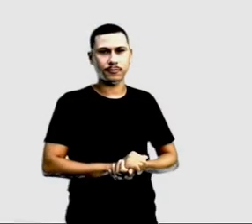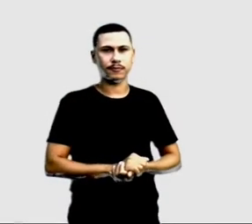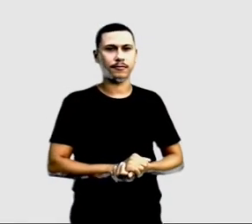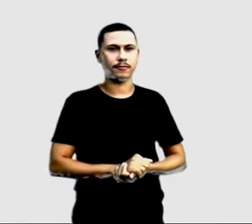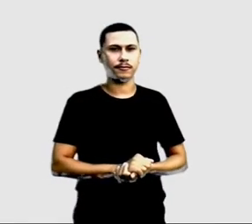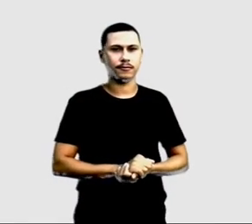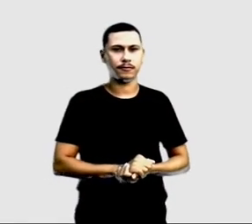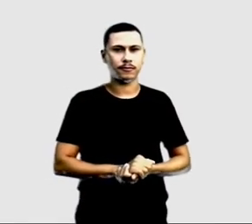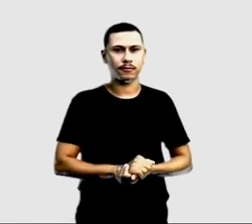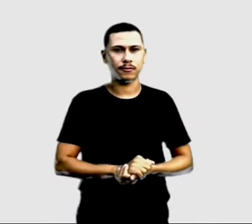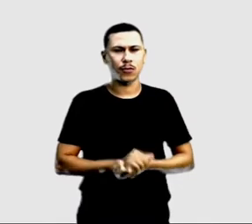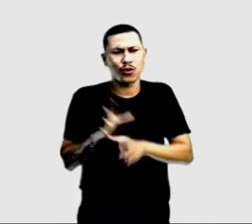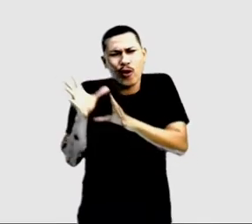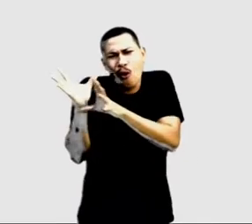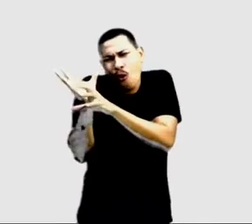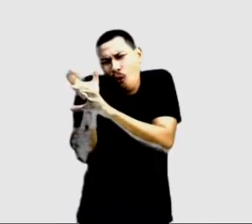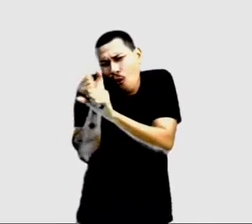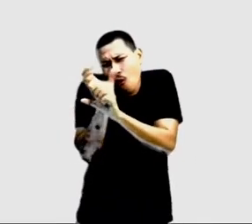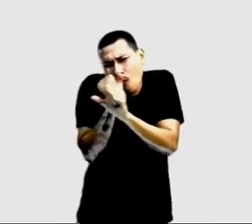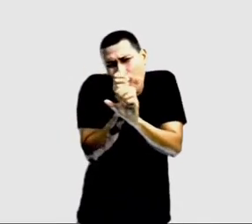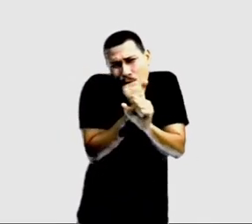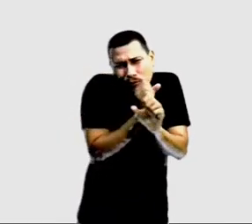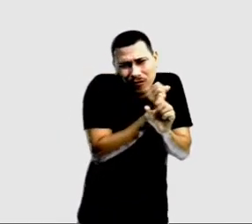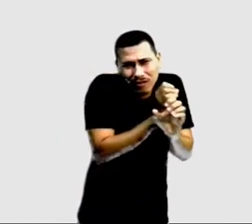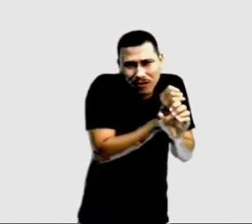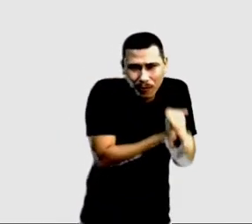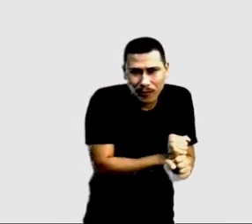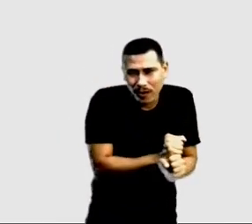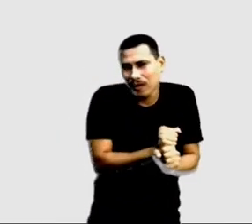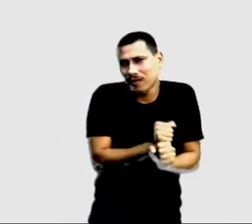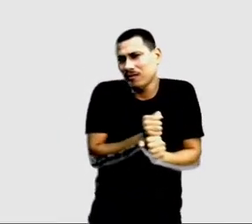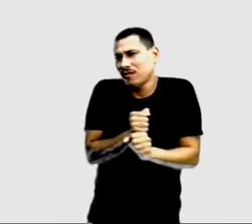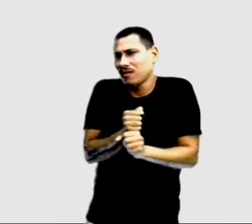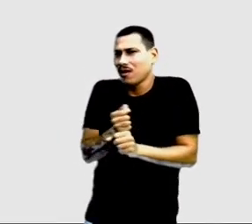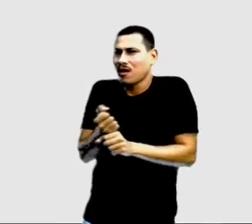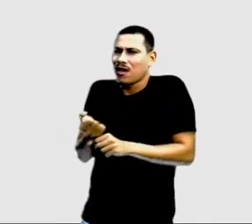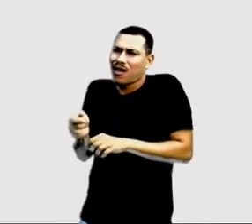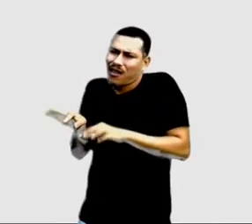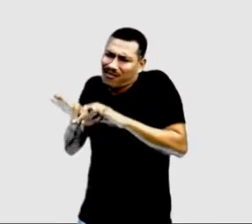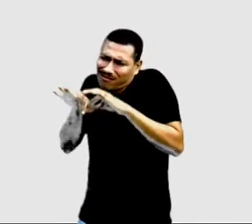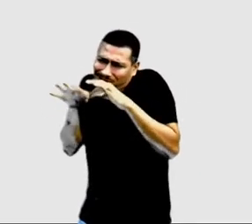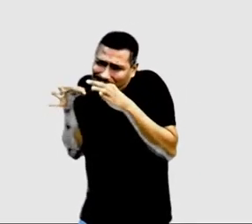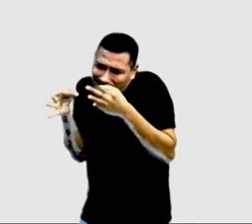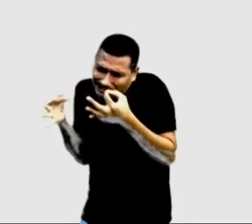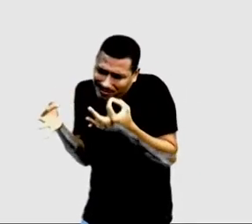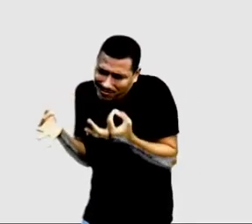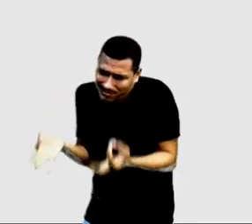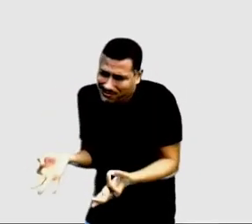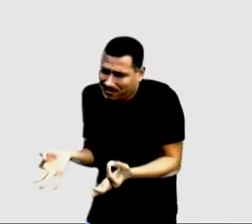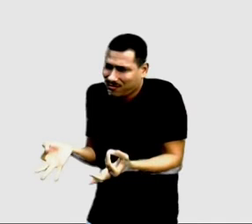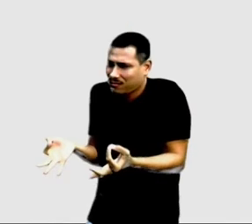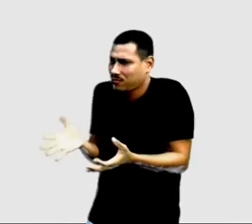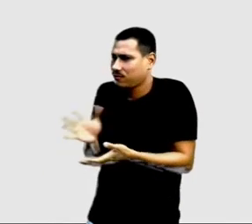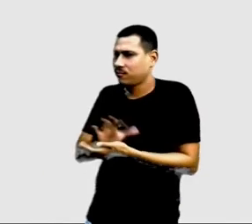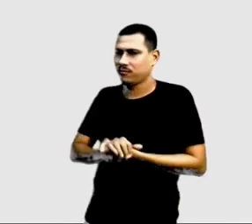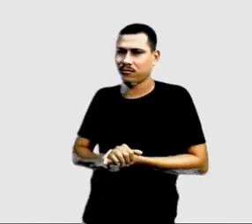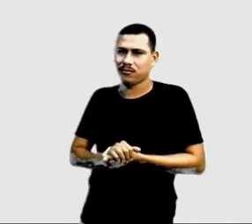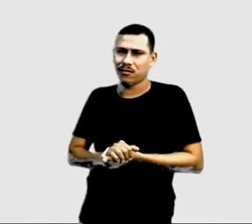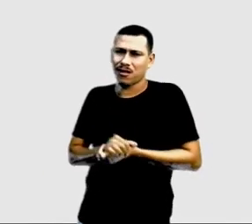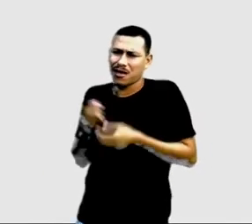completamente indefeso e refém, as expressões